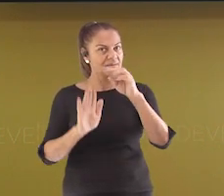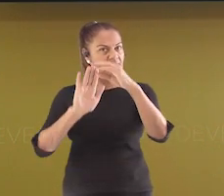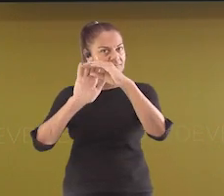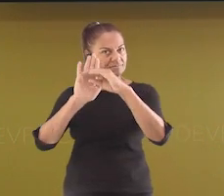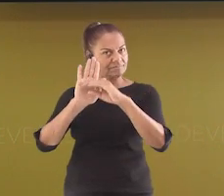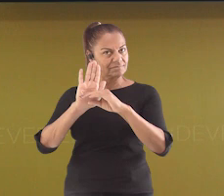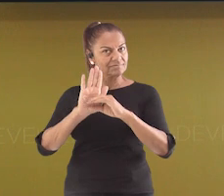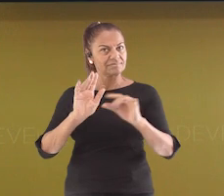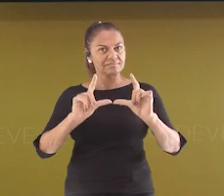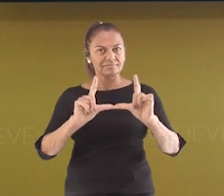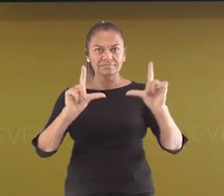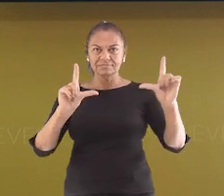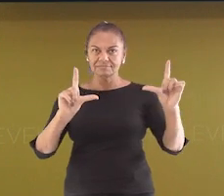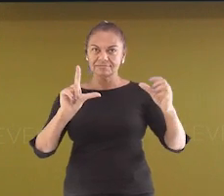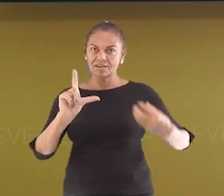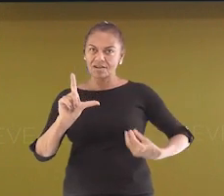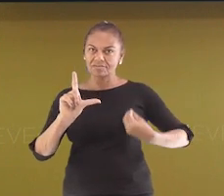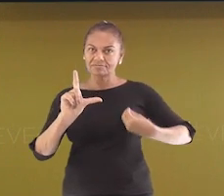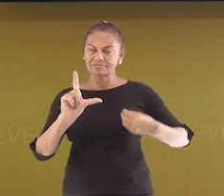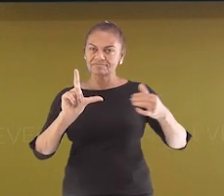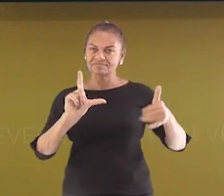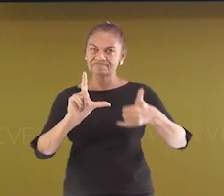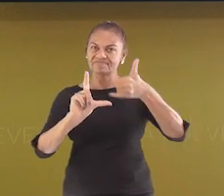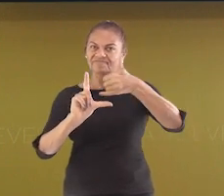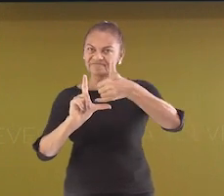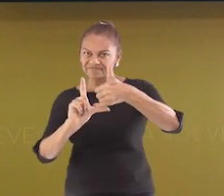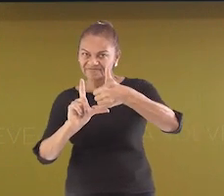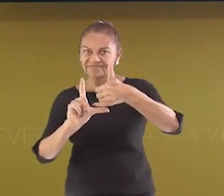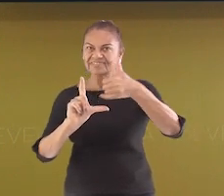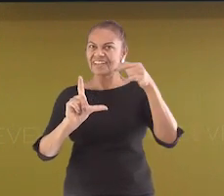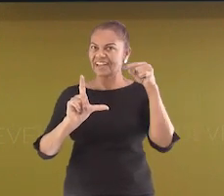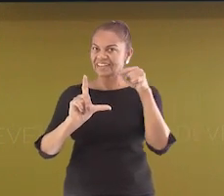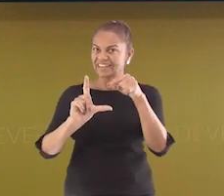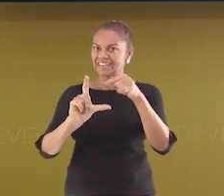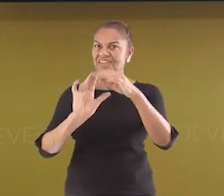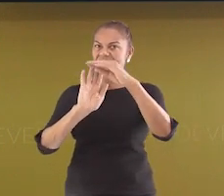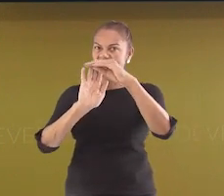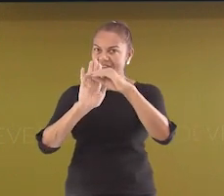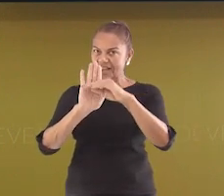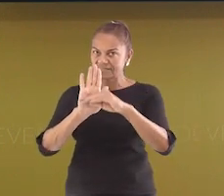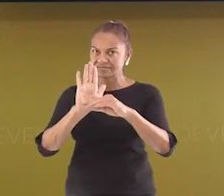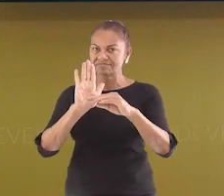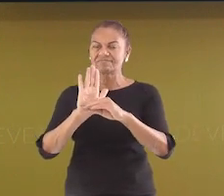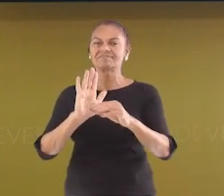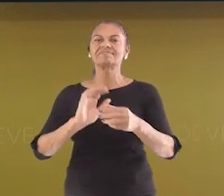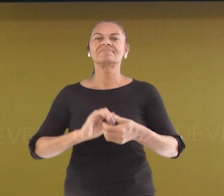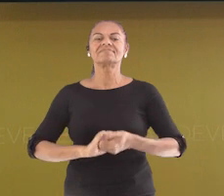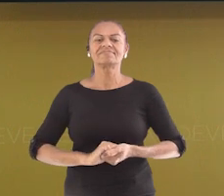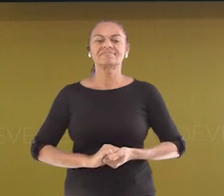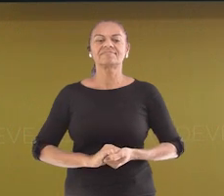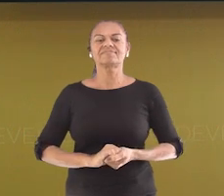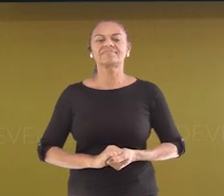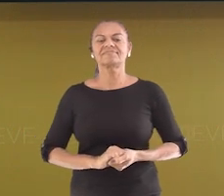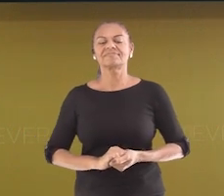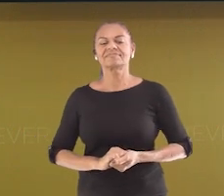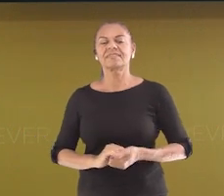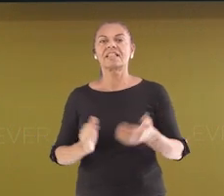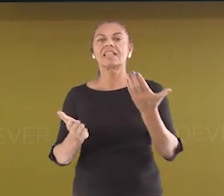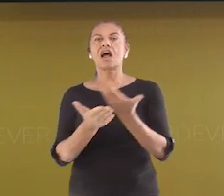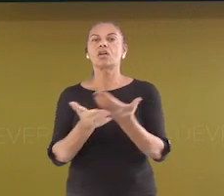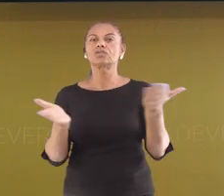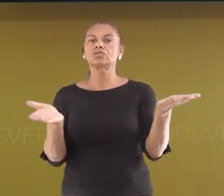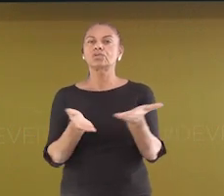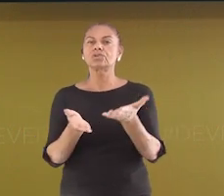pelo QR Code que aparece para vocês aí na TV, ok? É só apontar o celular, preencher o formulário e marcar suas